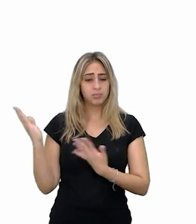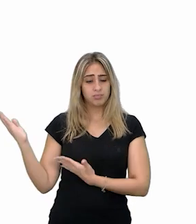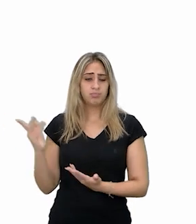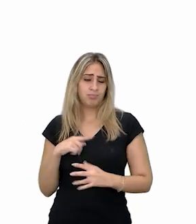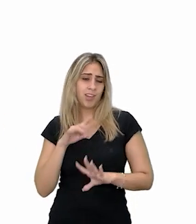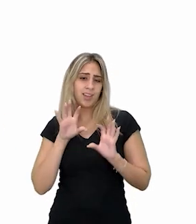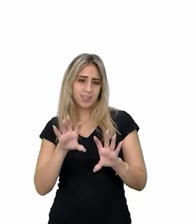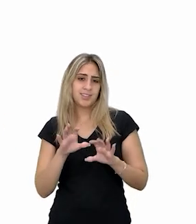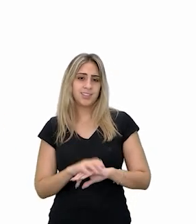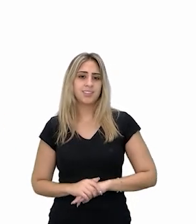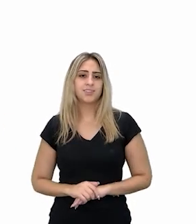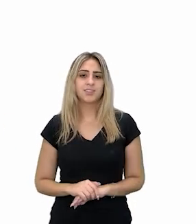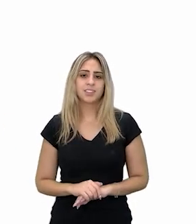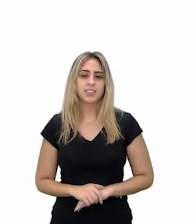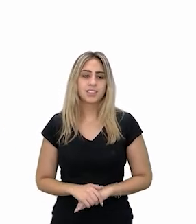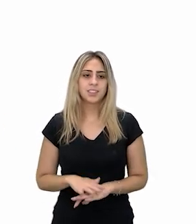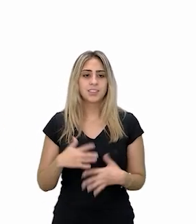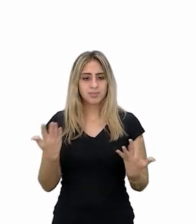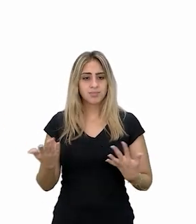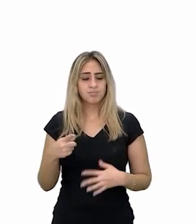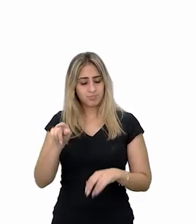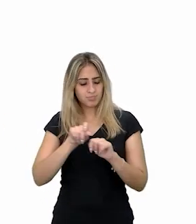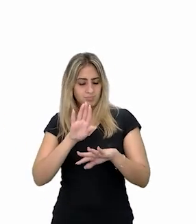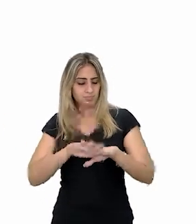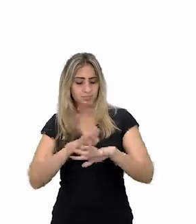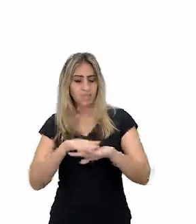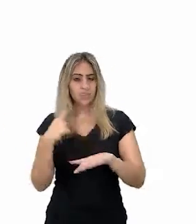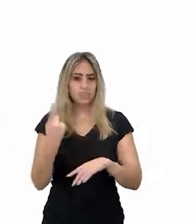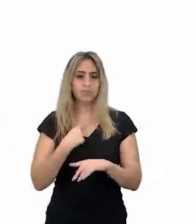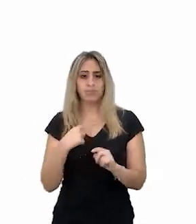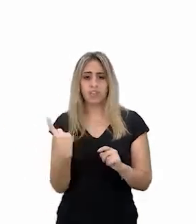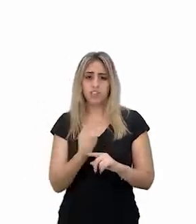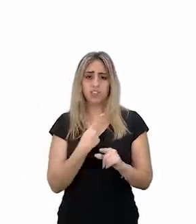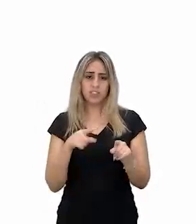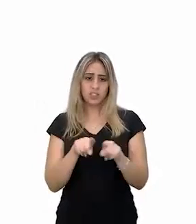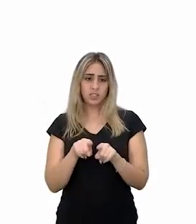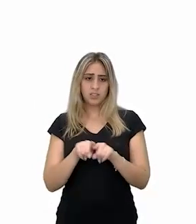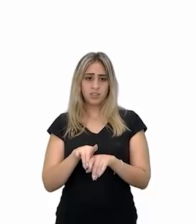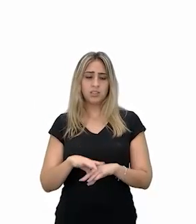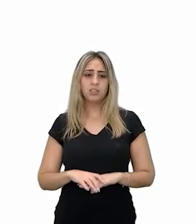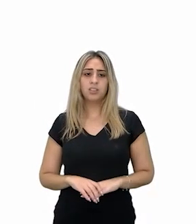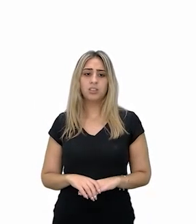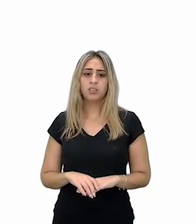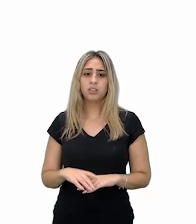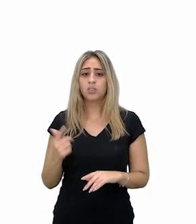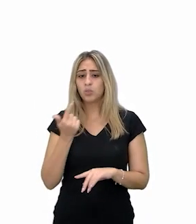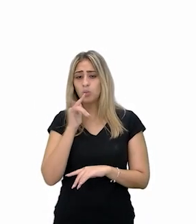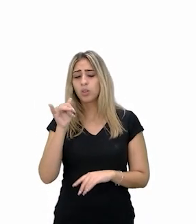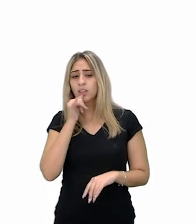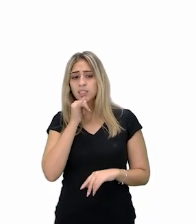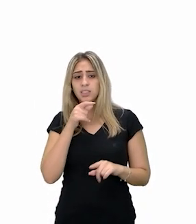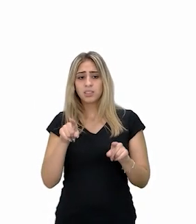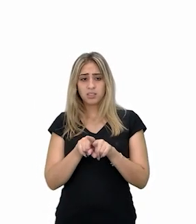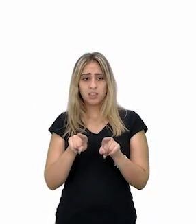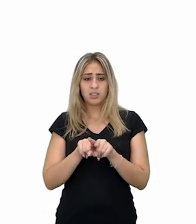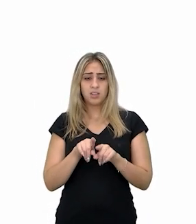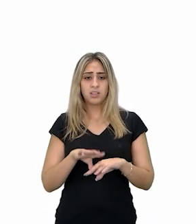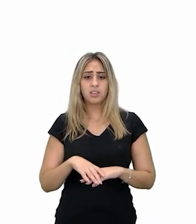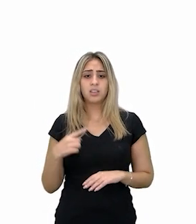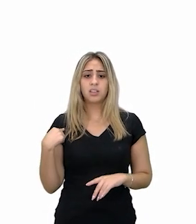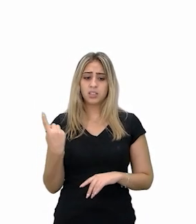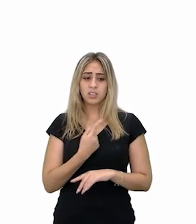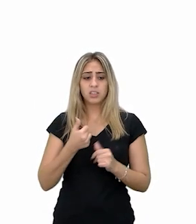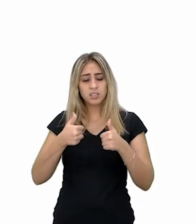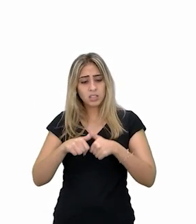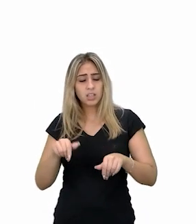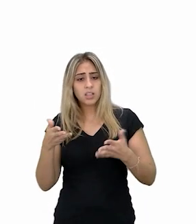violeta. Então, são coisas assim que acabam marcando a gente também. E um outro exemplo agora, a gente